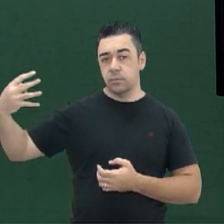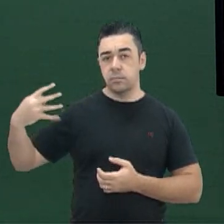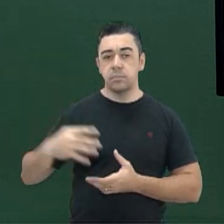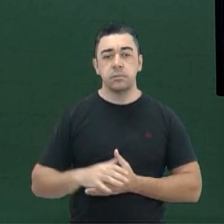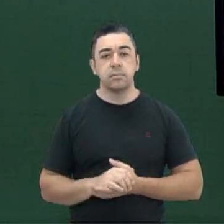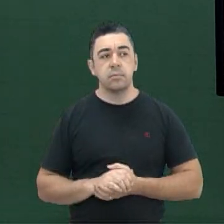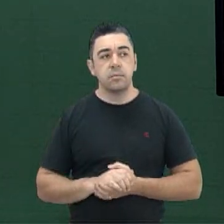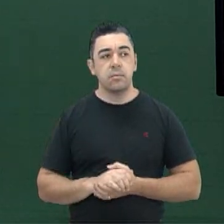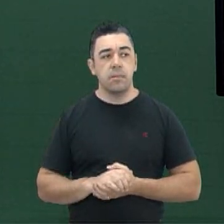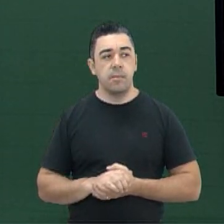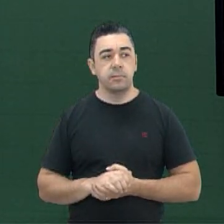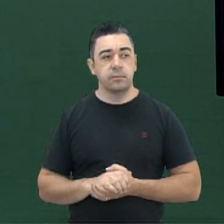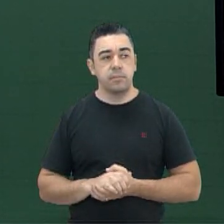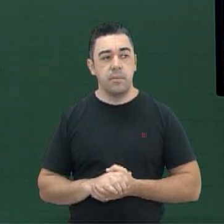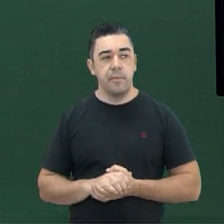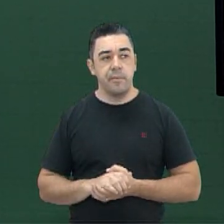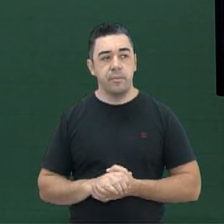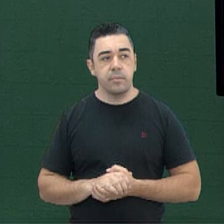4 subtrações.